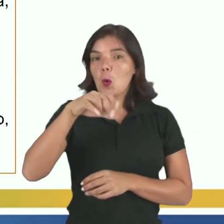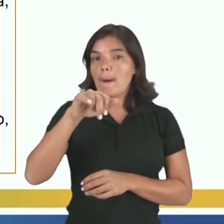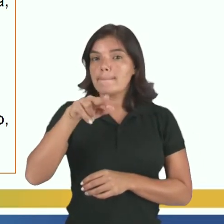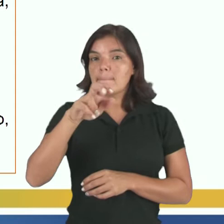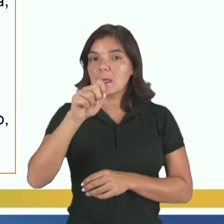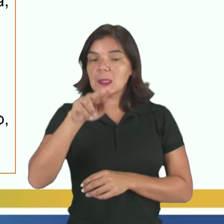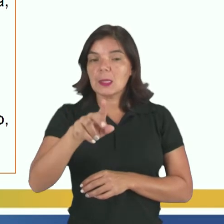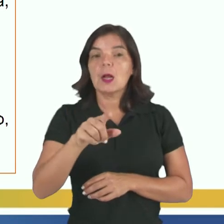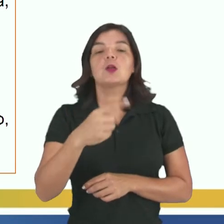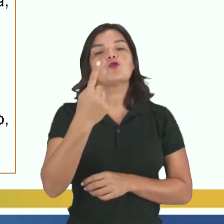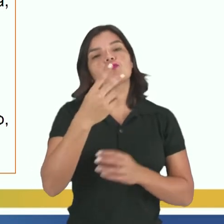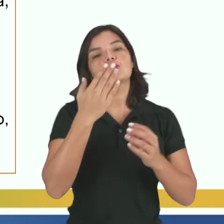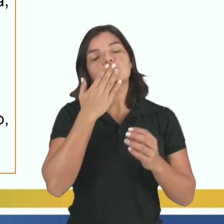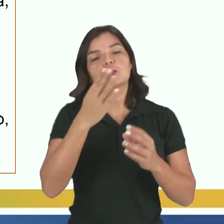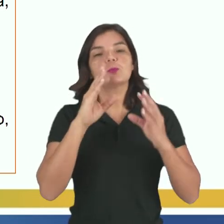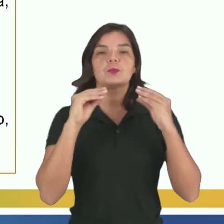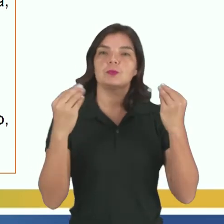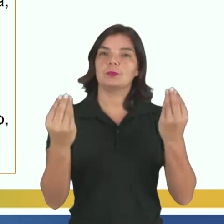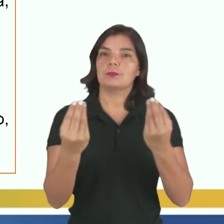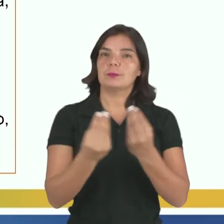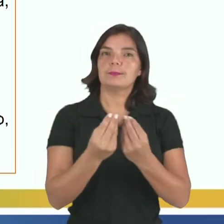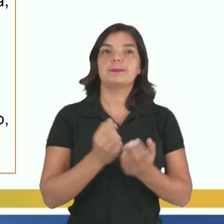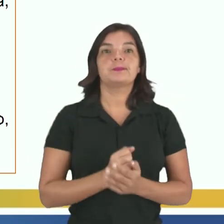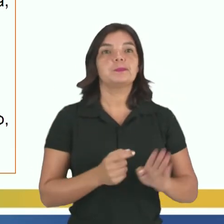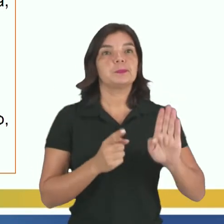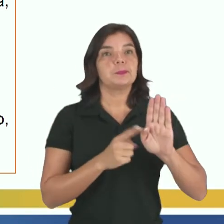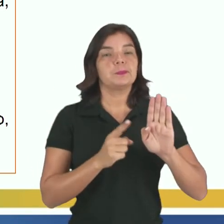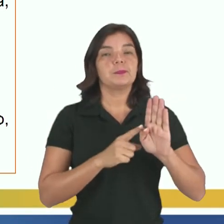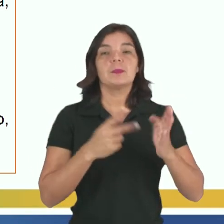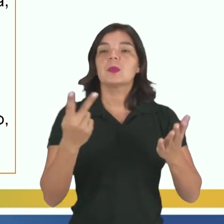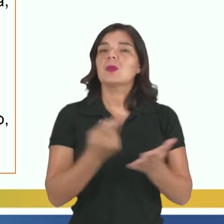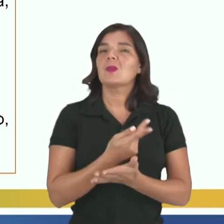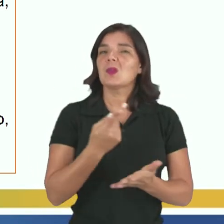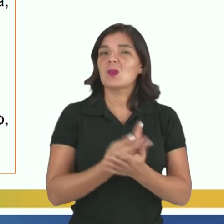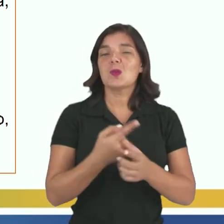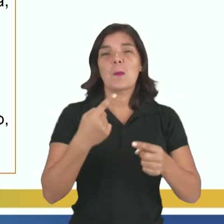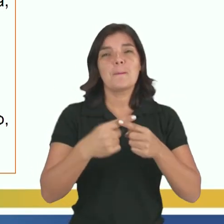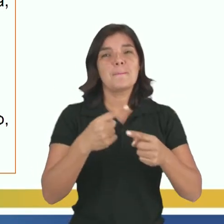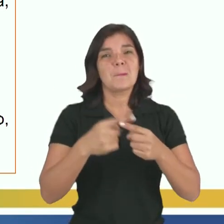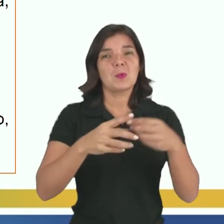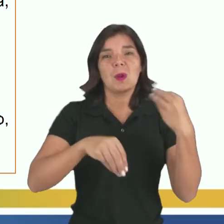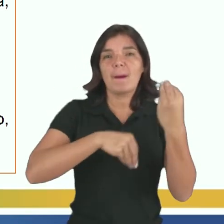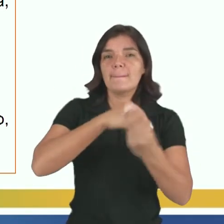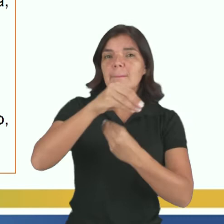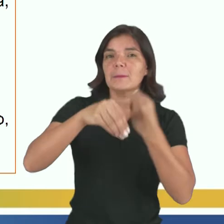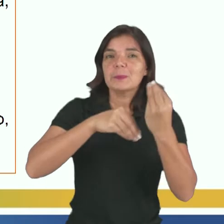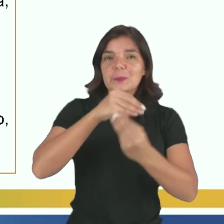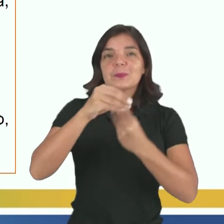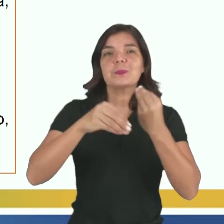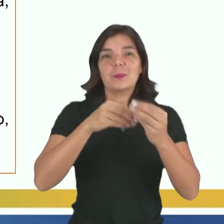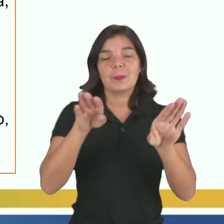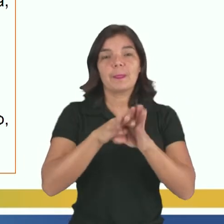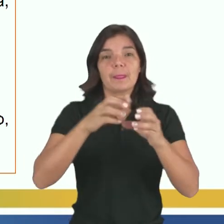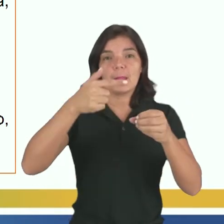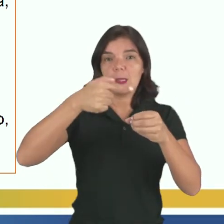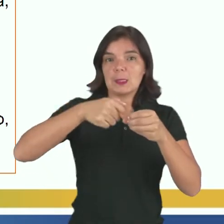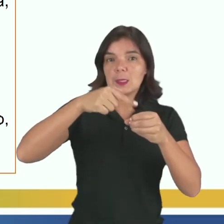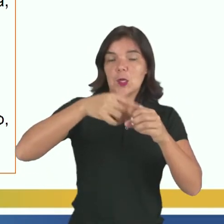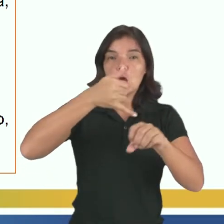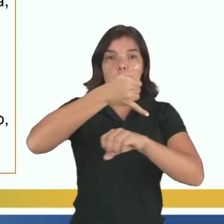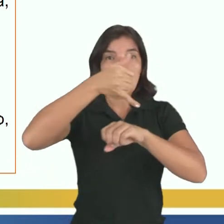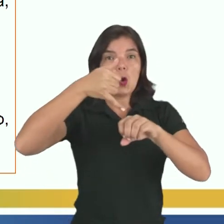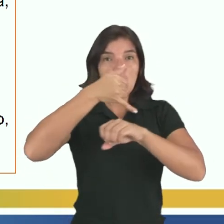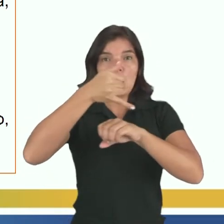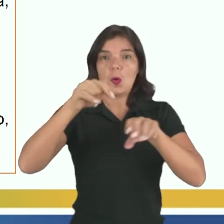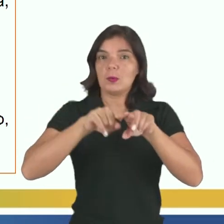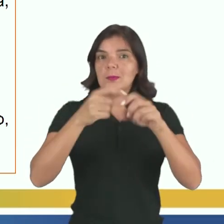de substância. Na letra B, ele está errado quando ele fala a respeito da mistura, né? Que seria gasolina, óleo diesel e